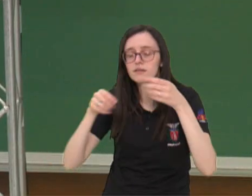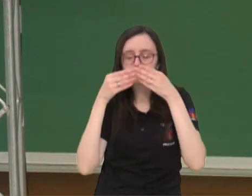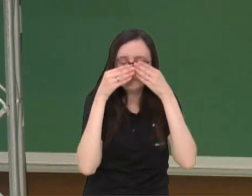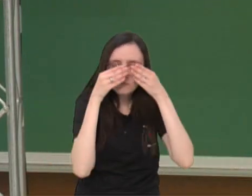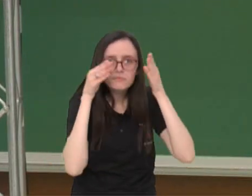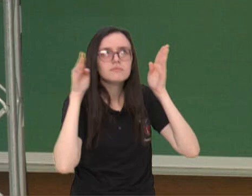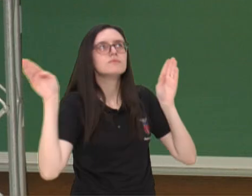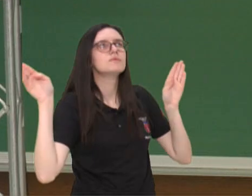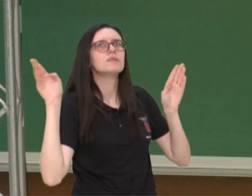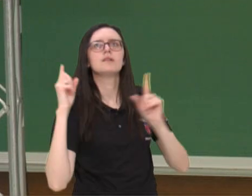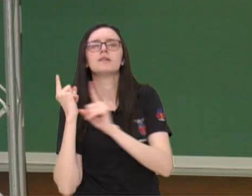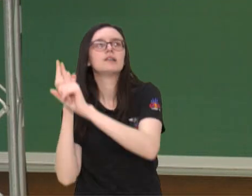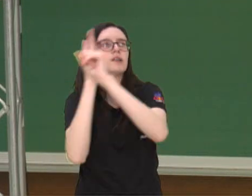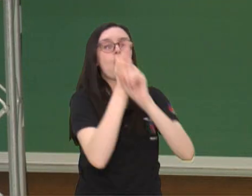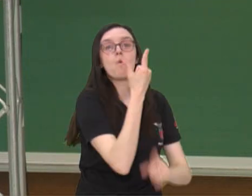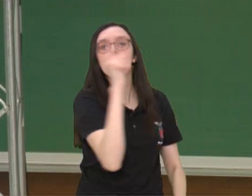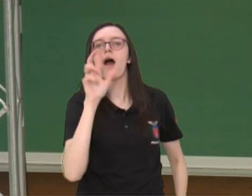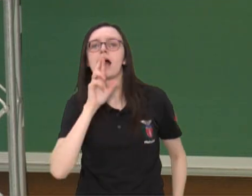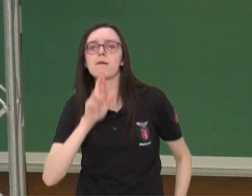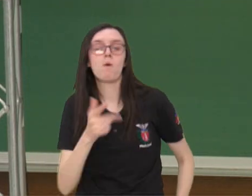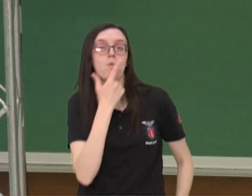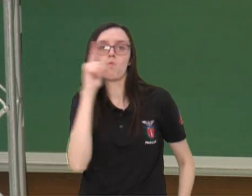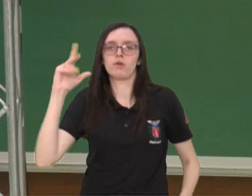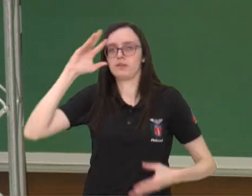tirar outras interpretações também.